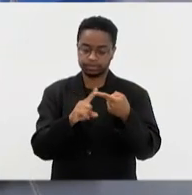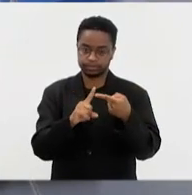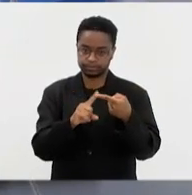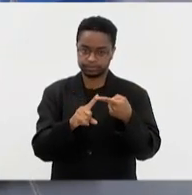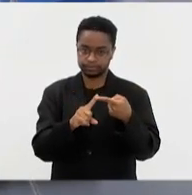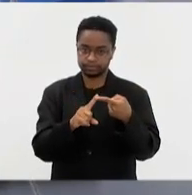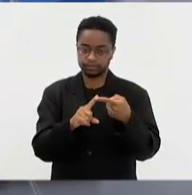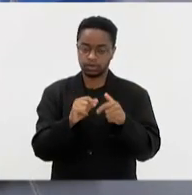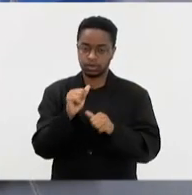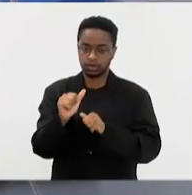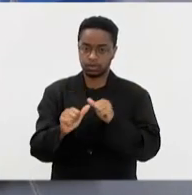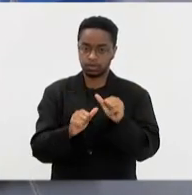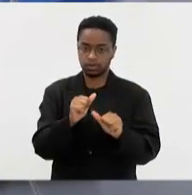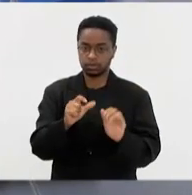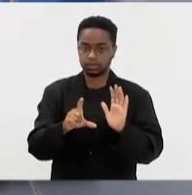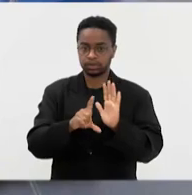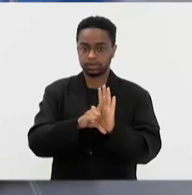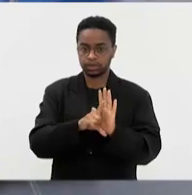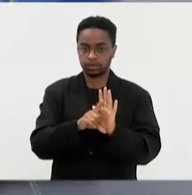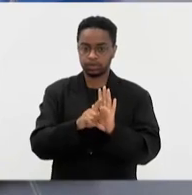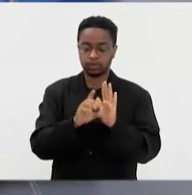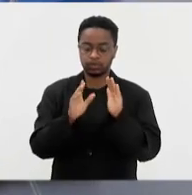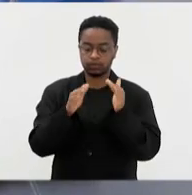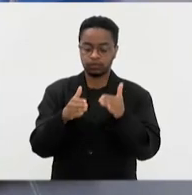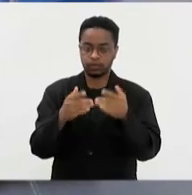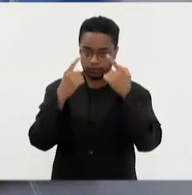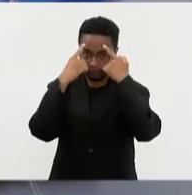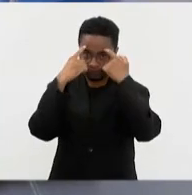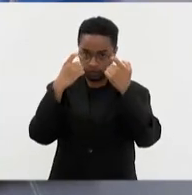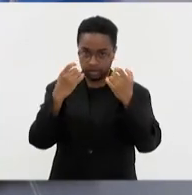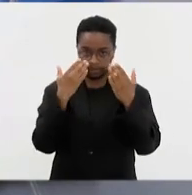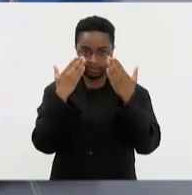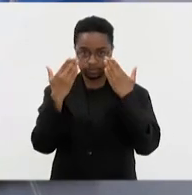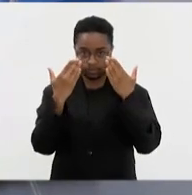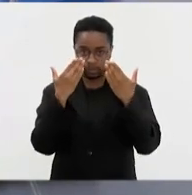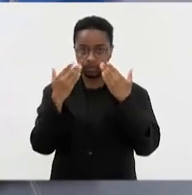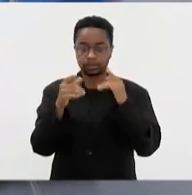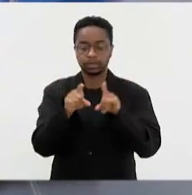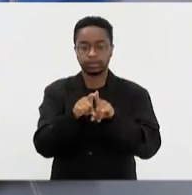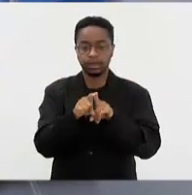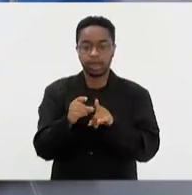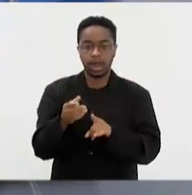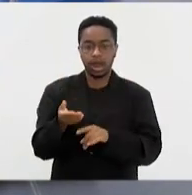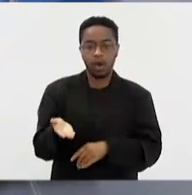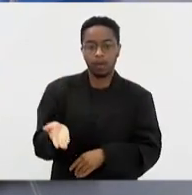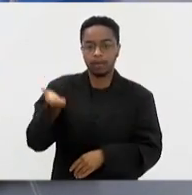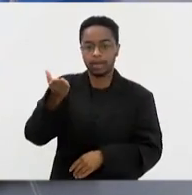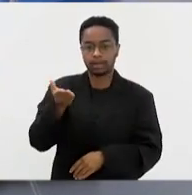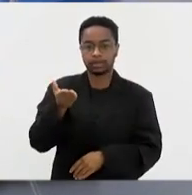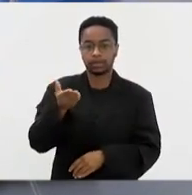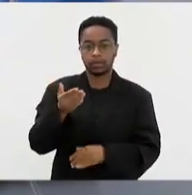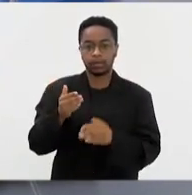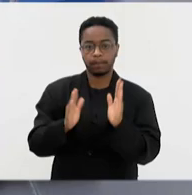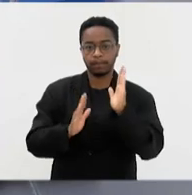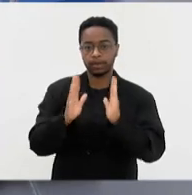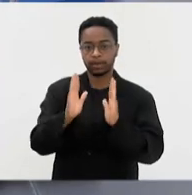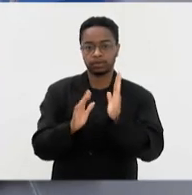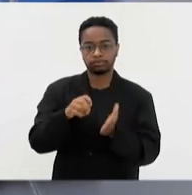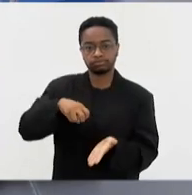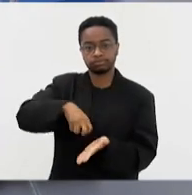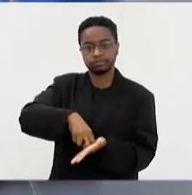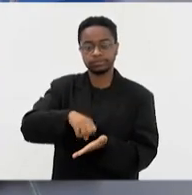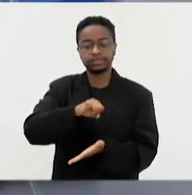que altera a lei da violência psicológica, aumentando a pena quando o crime